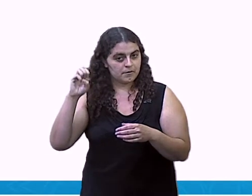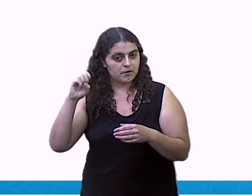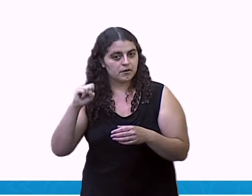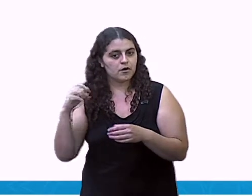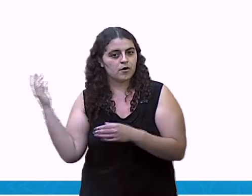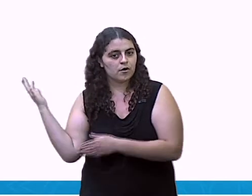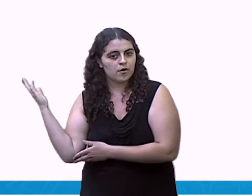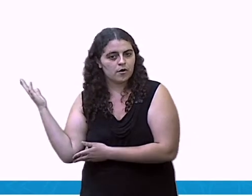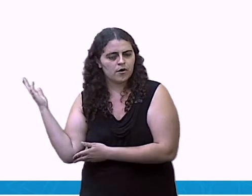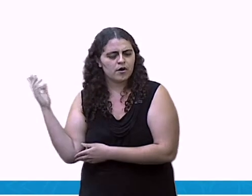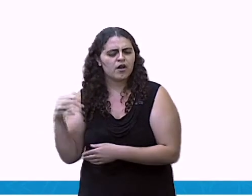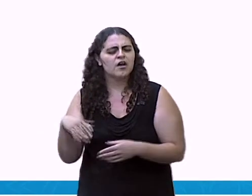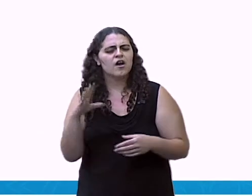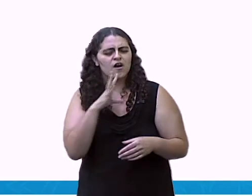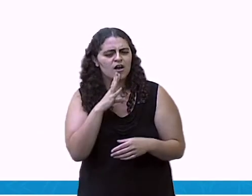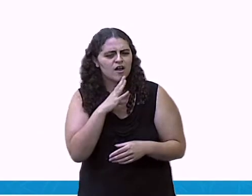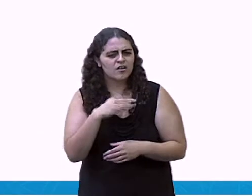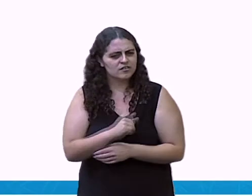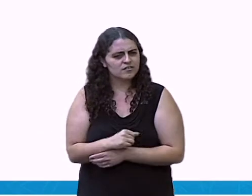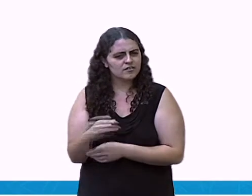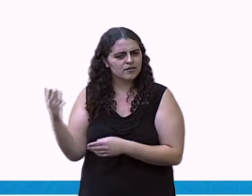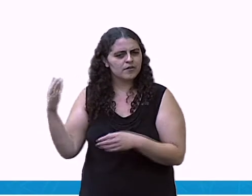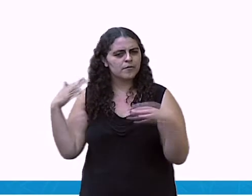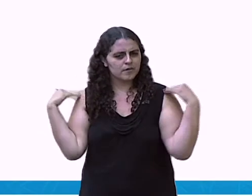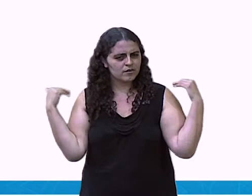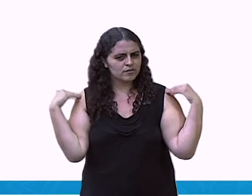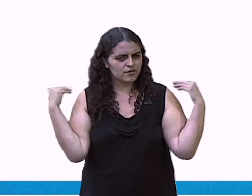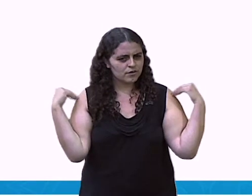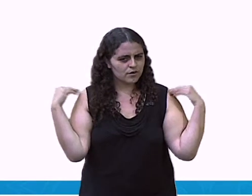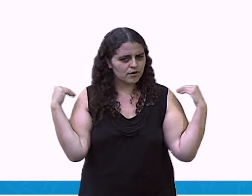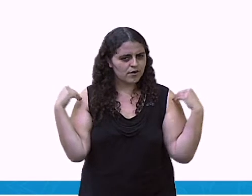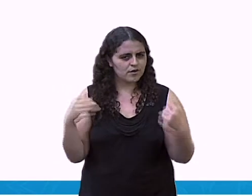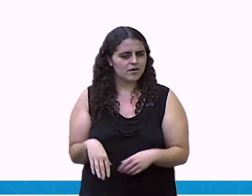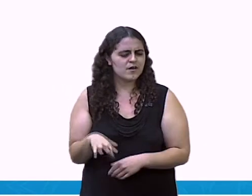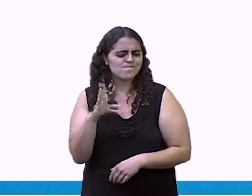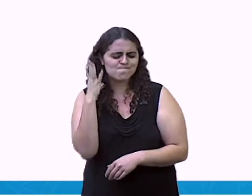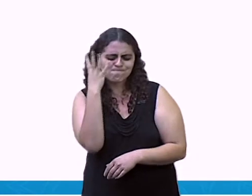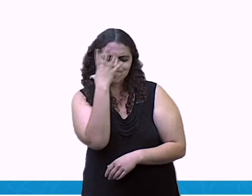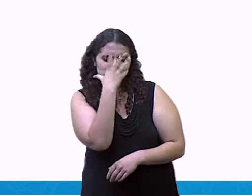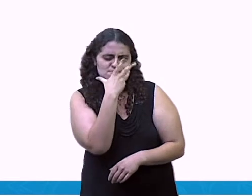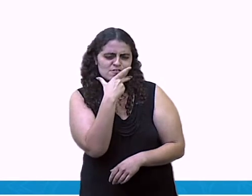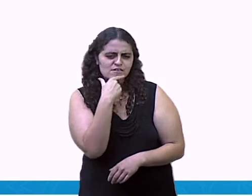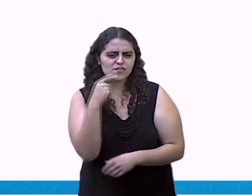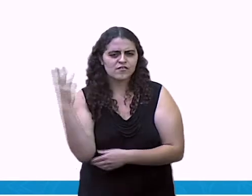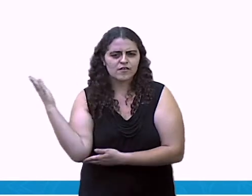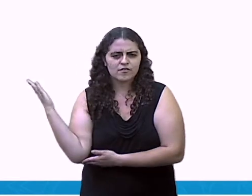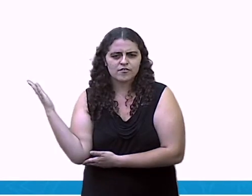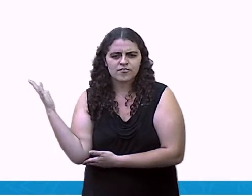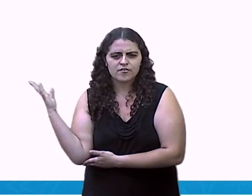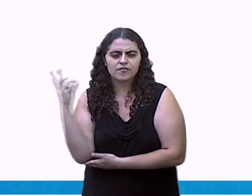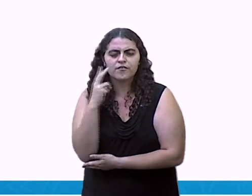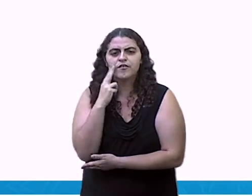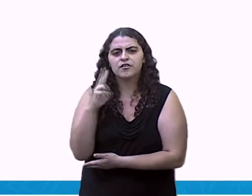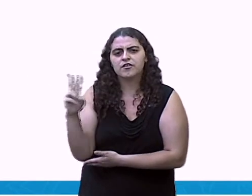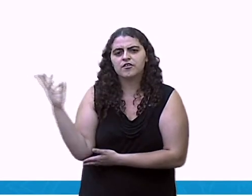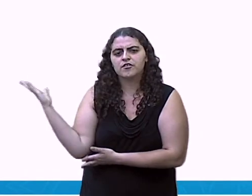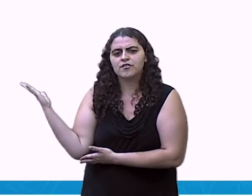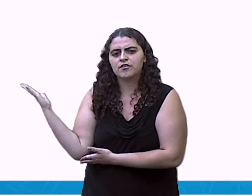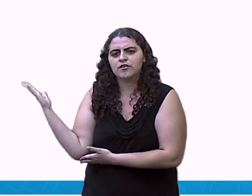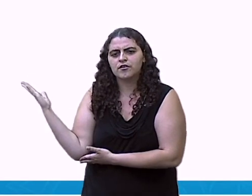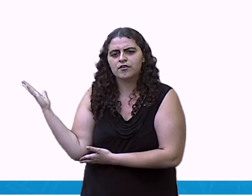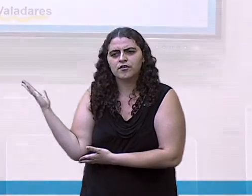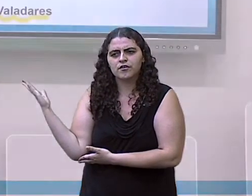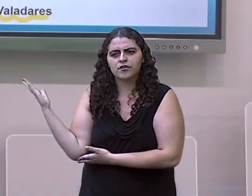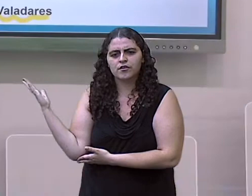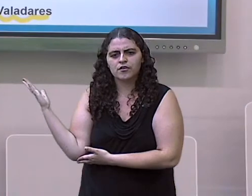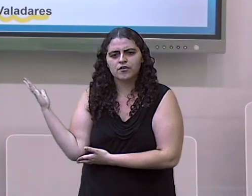Valadares. Quem não foi ainda, né? Faço o convite para conhecer porque é muito bonito. Mas veja só, será que mesmo